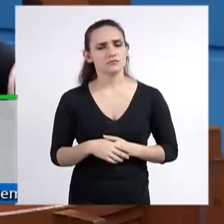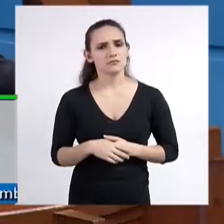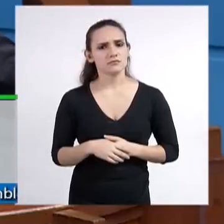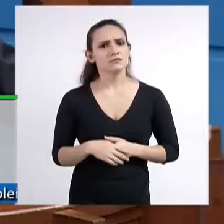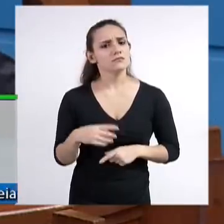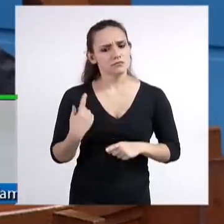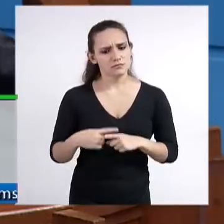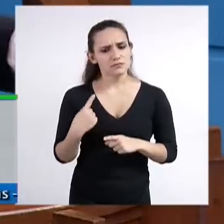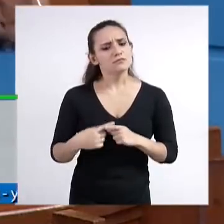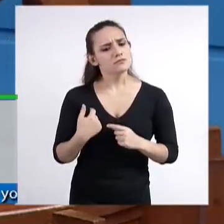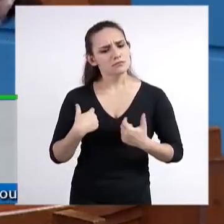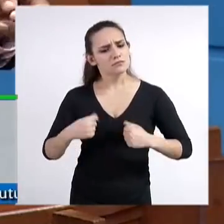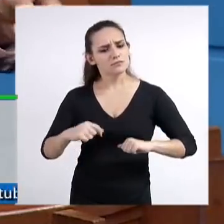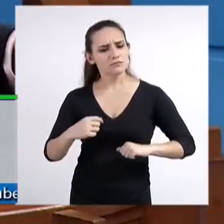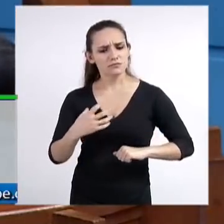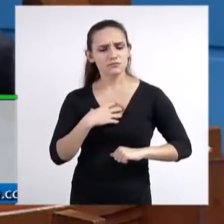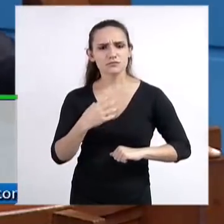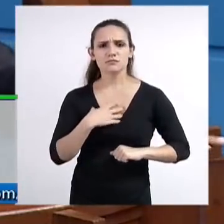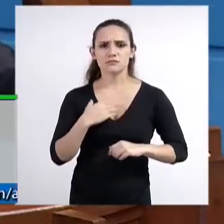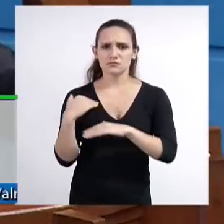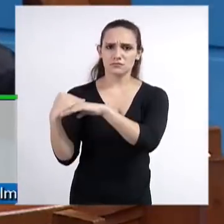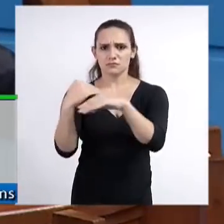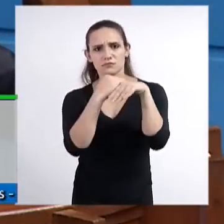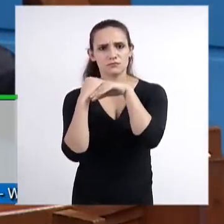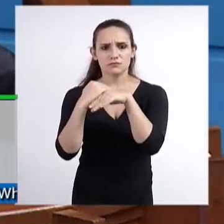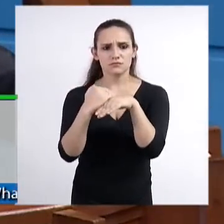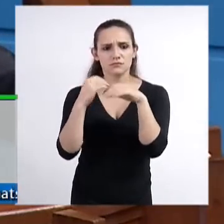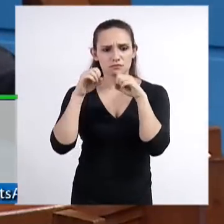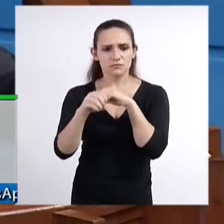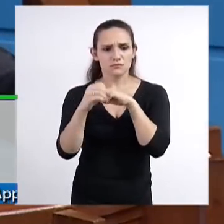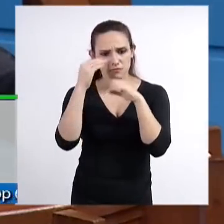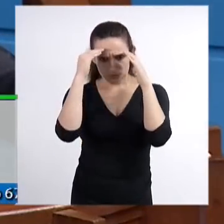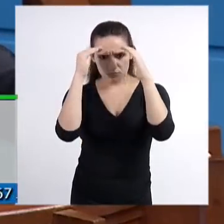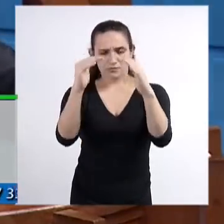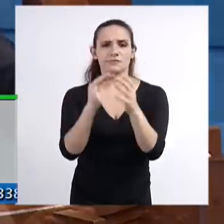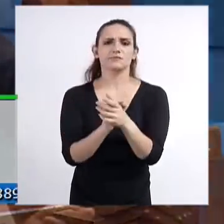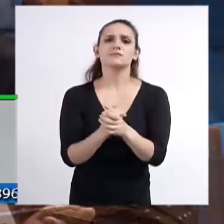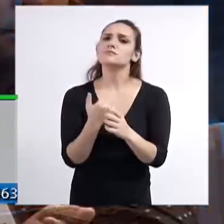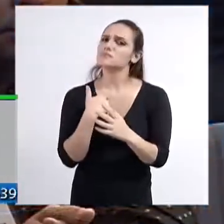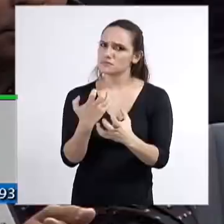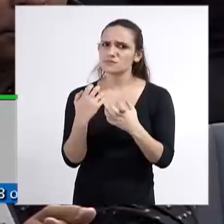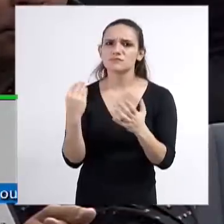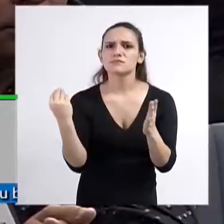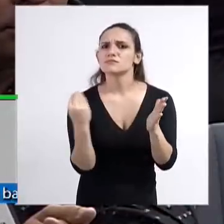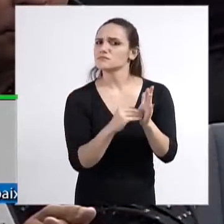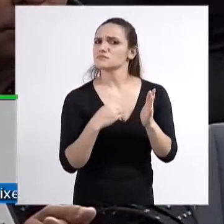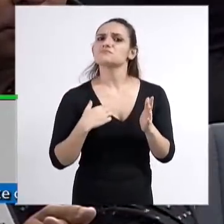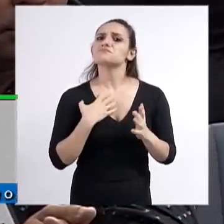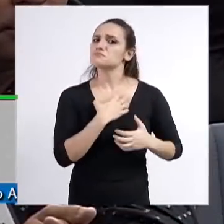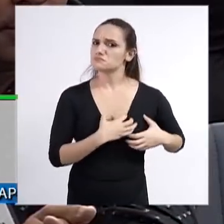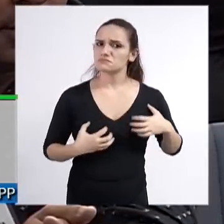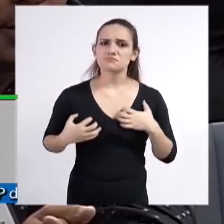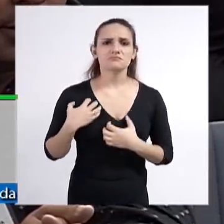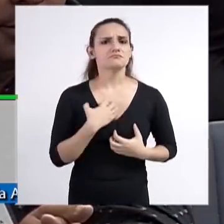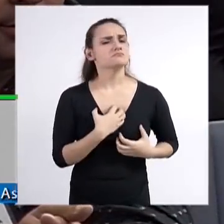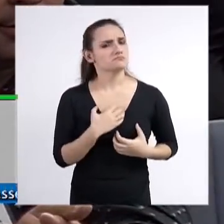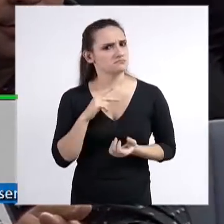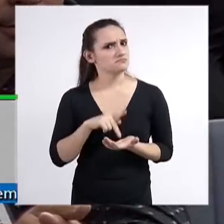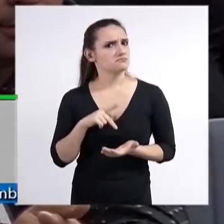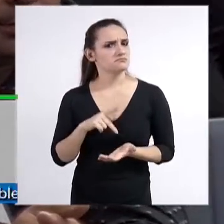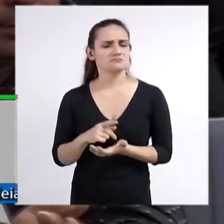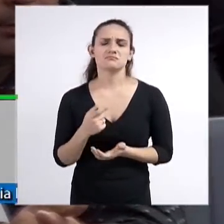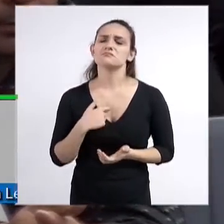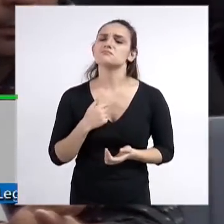respeitados e representados na medida que assim o faz com respeito. Então, quero registrar a minha indignação.